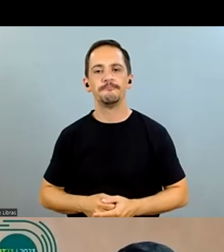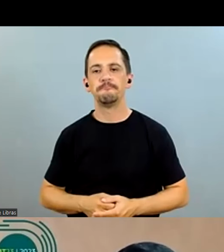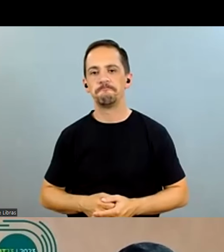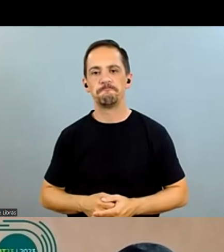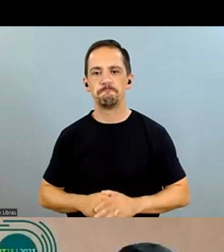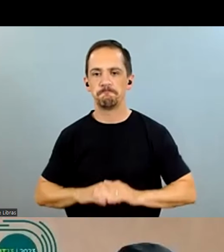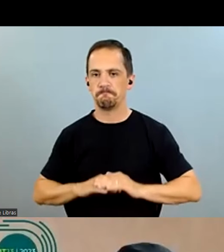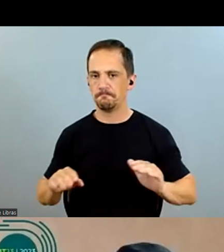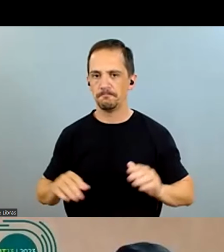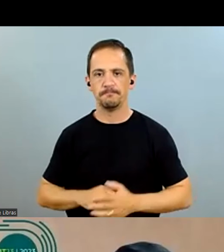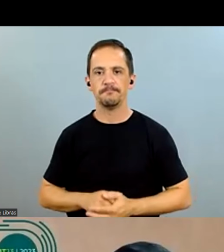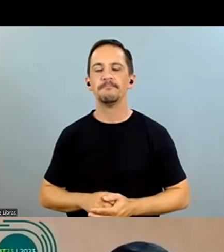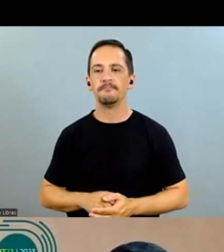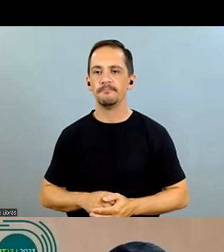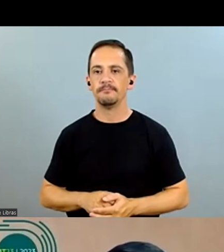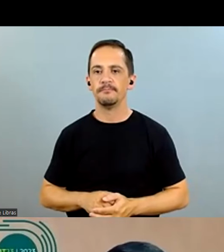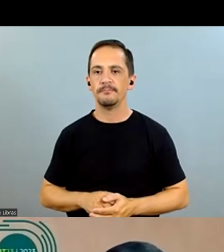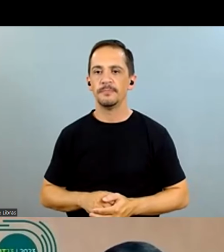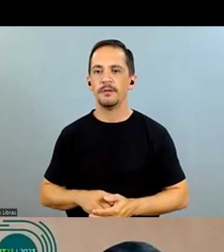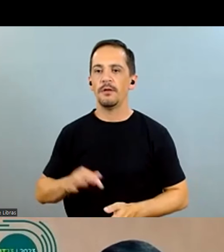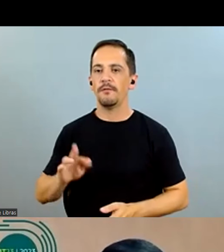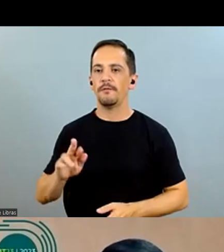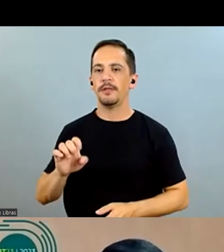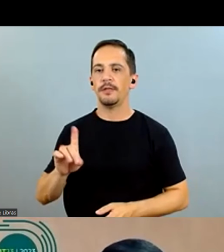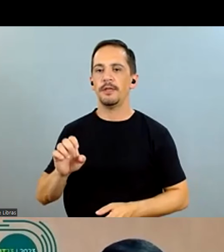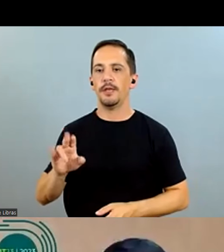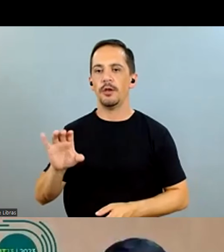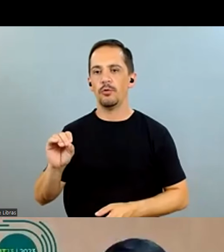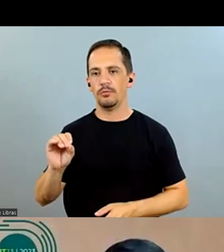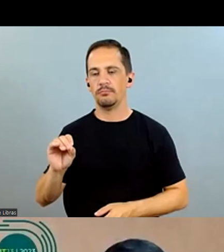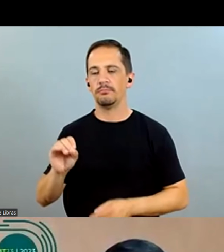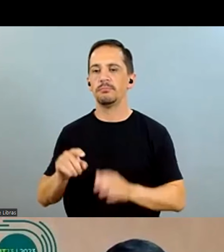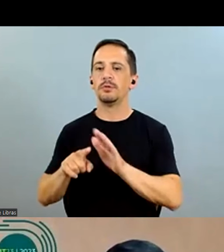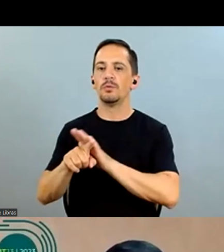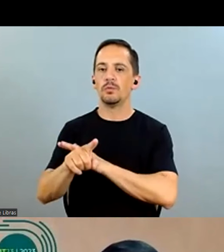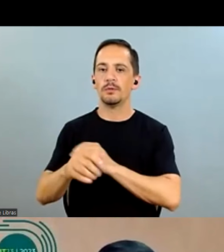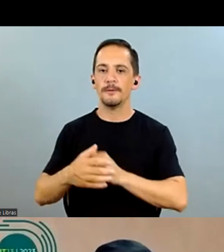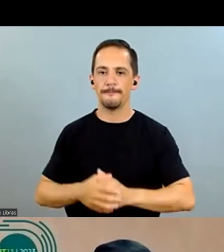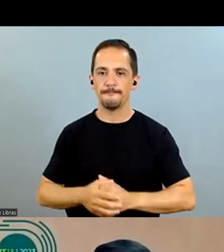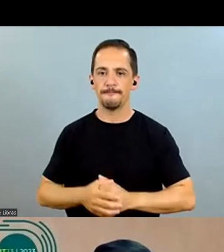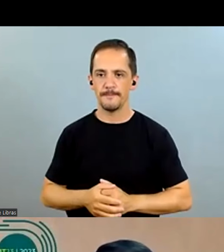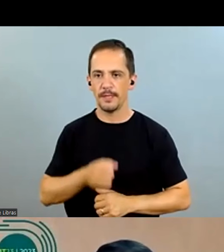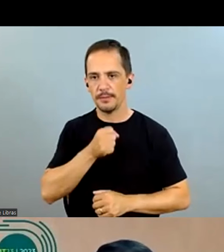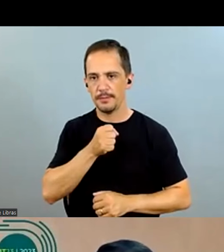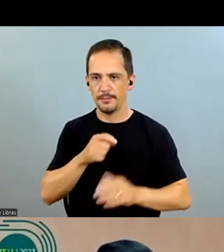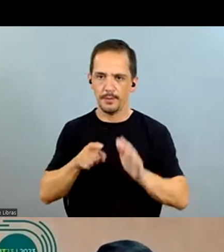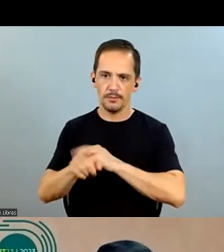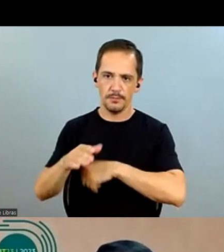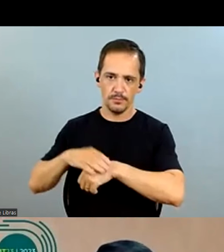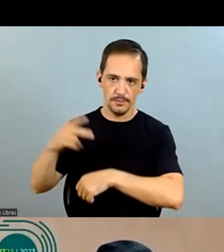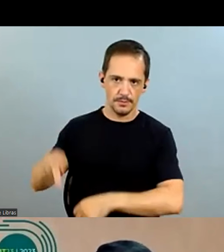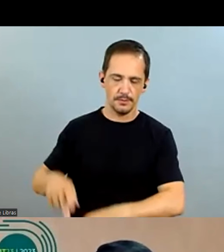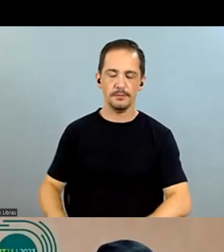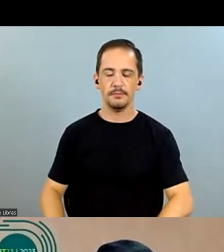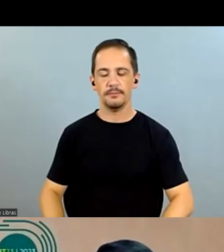não muito bem o Frederico NOB que também pergunta quer abrir o microfone pode falar então Frederico não sei se a